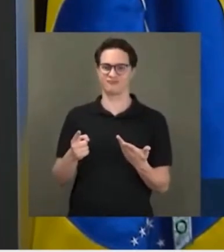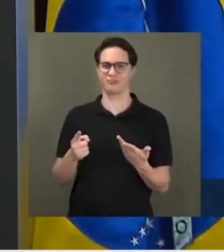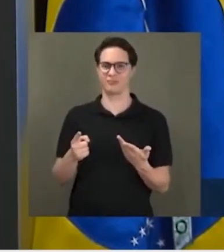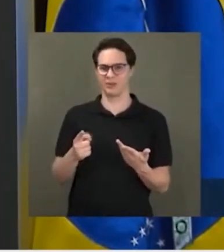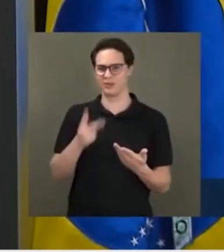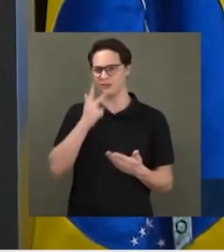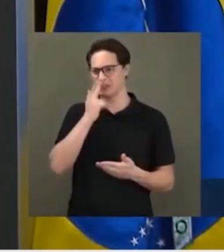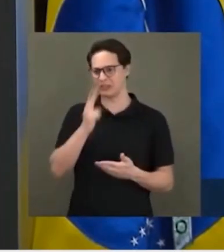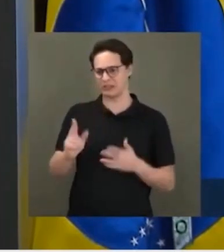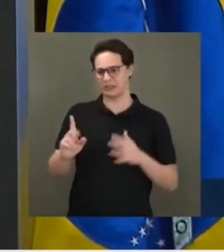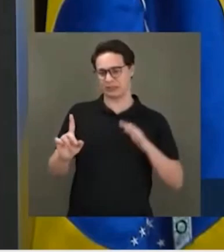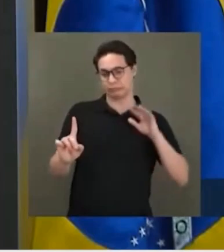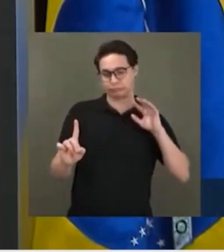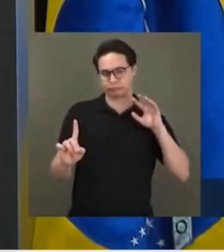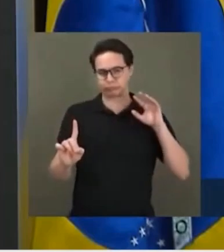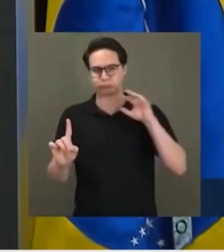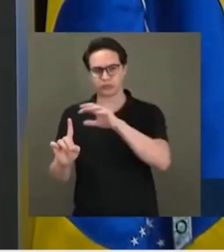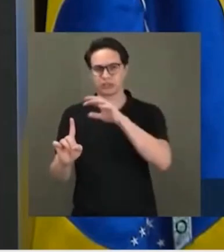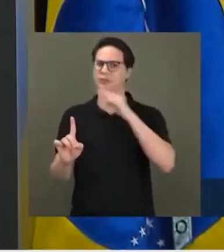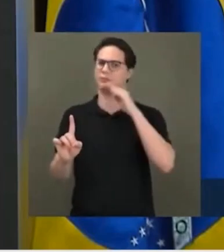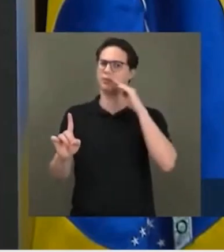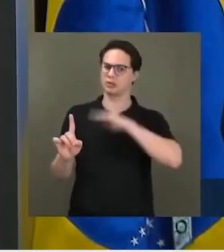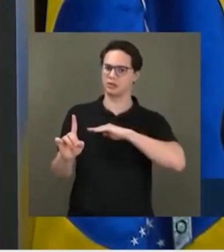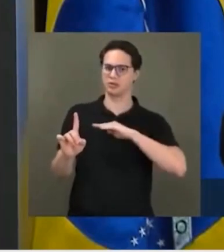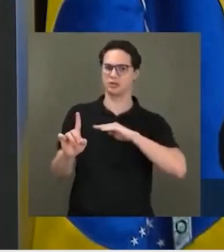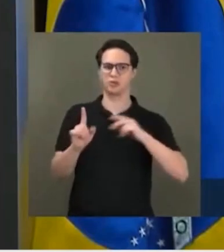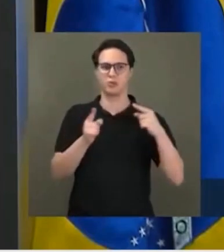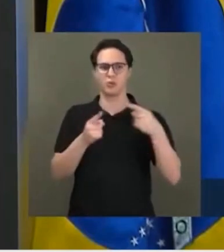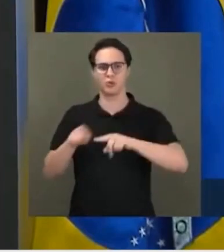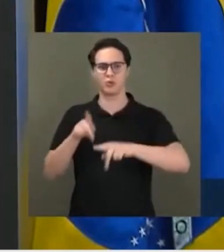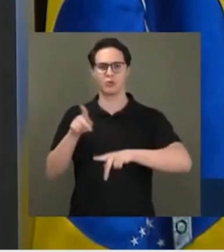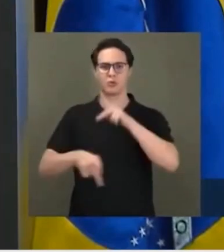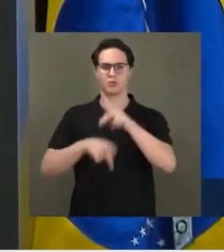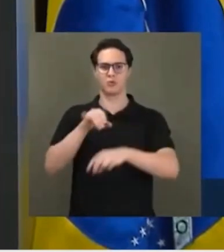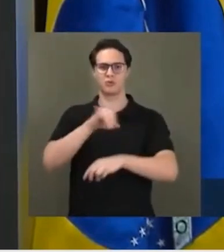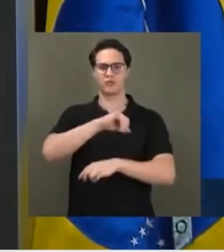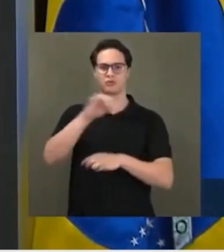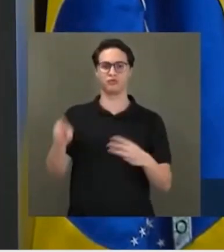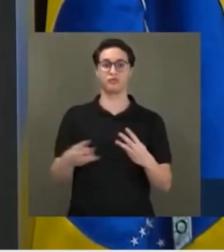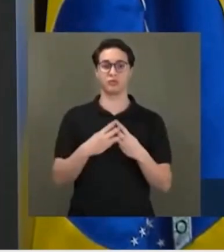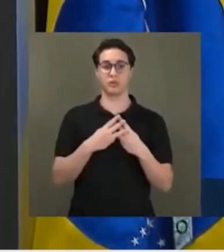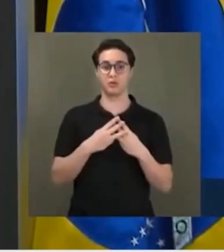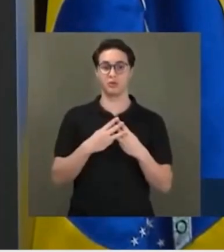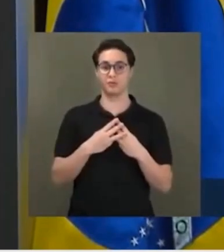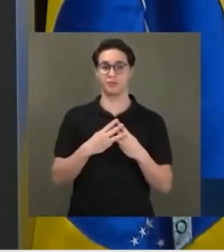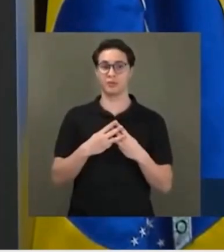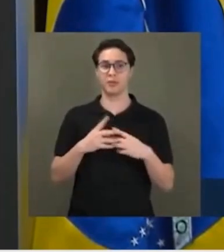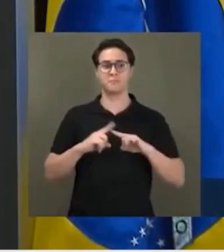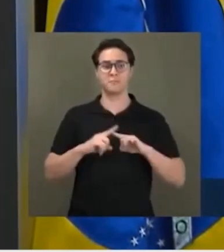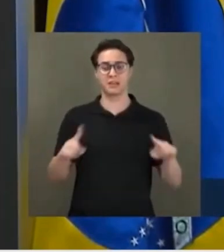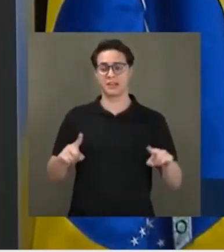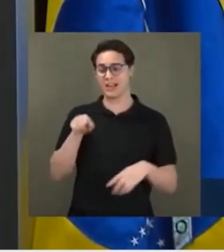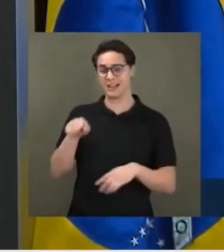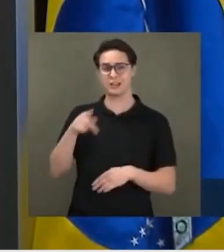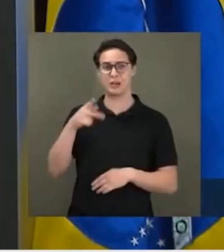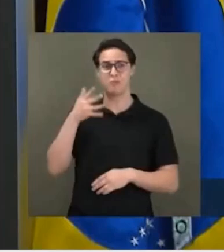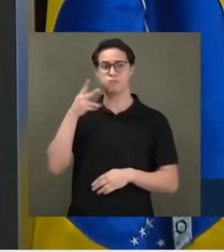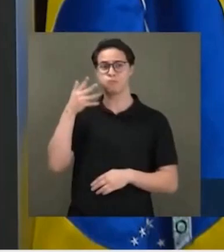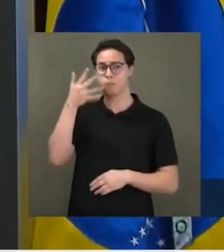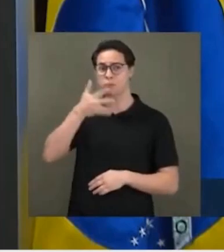maneira mais Cruel o povo Judeu mas esse é um discurso que ofende toda a